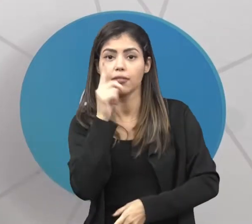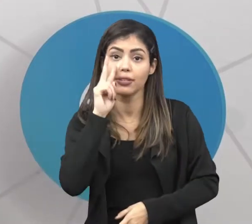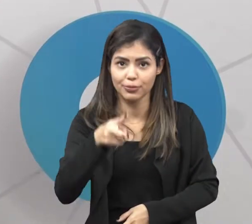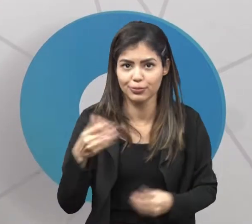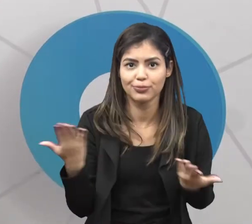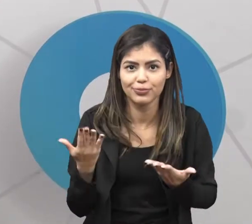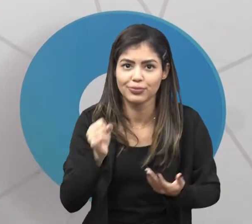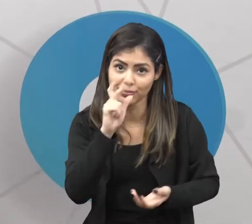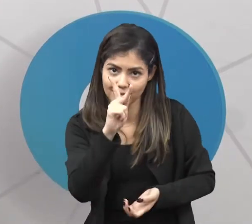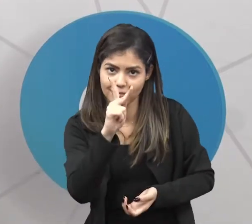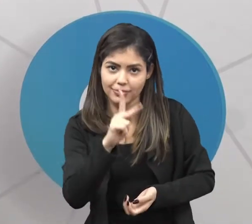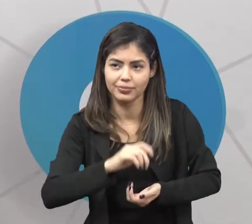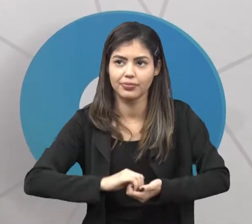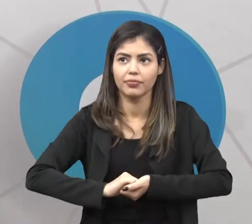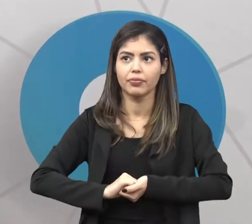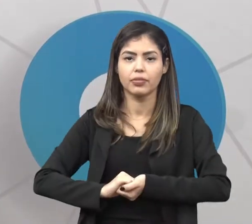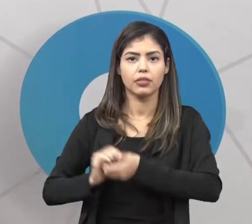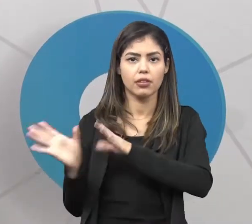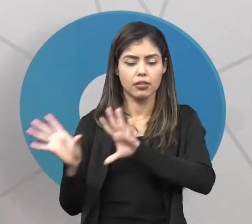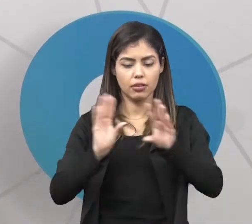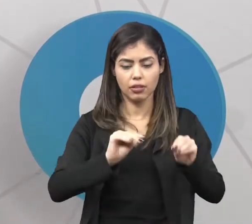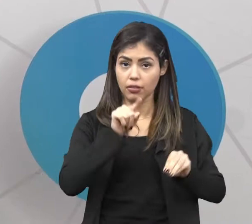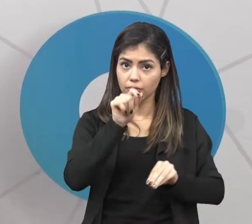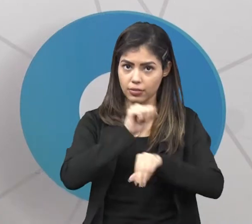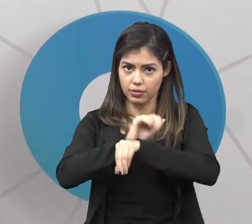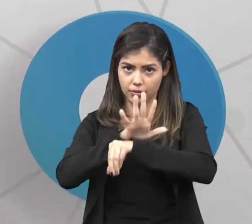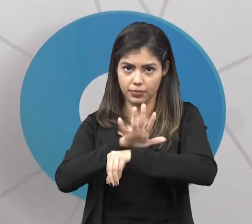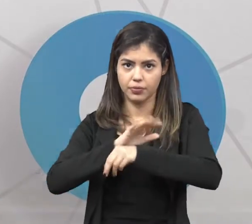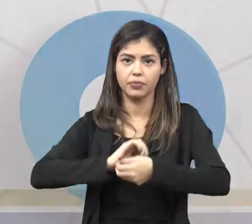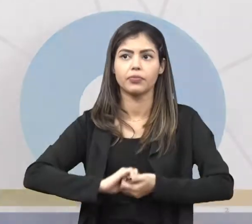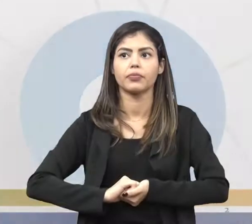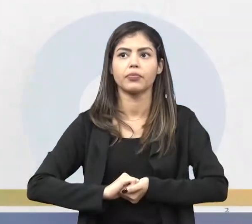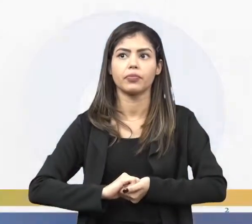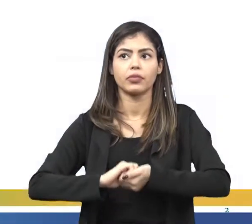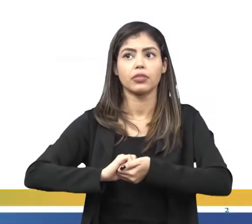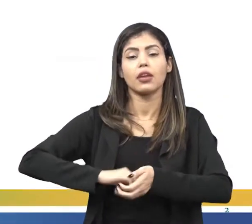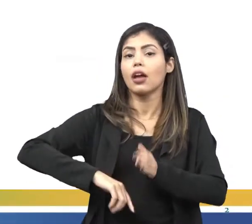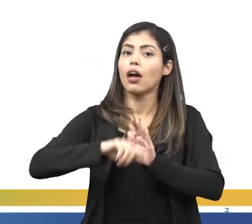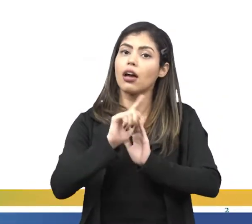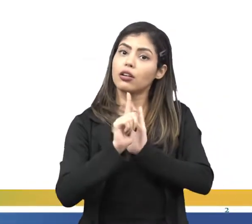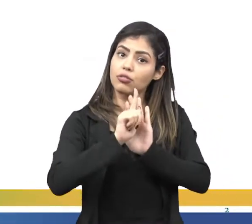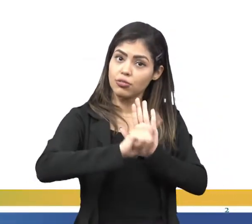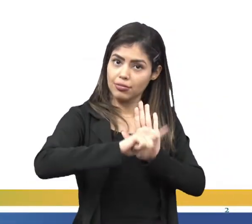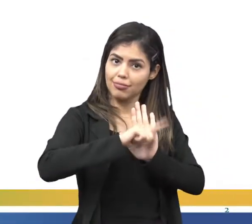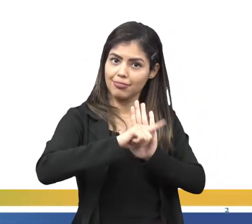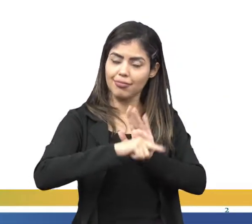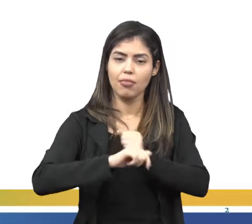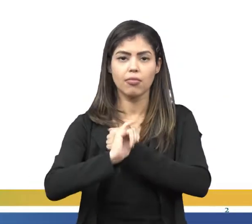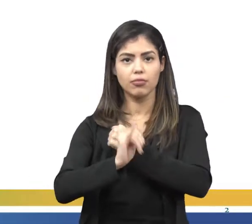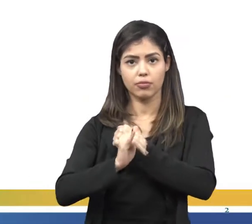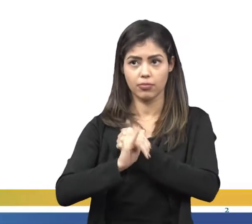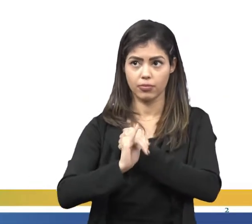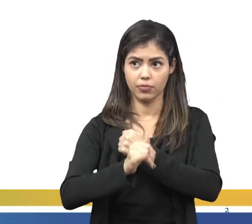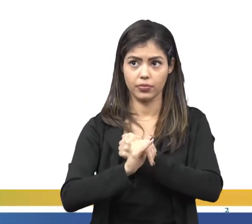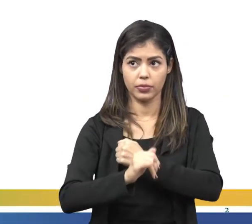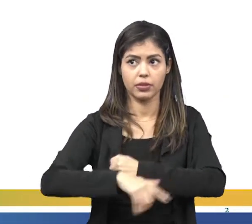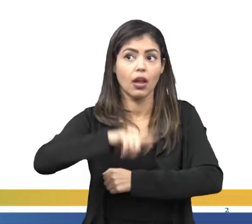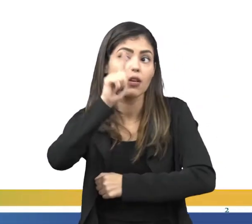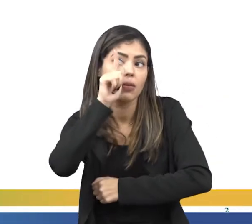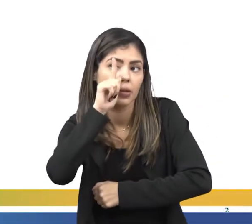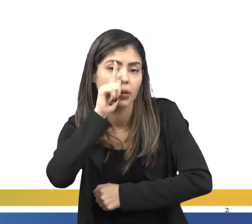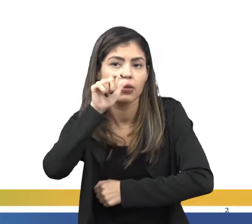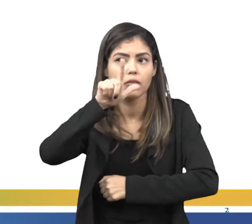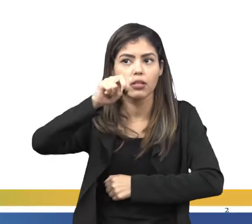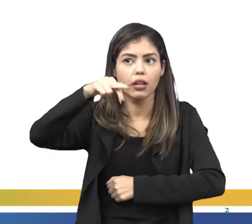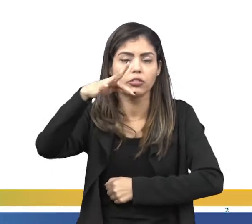hoje, ok? Acompanha no slide. Gênero crônica, do grego crônicos e do latim